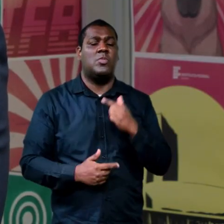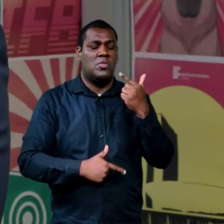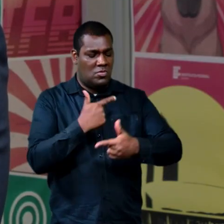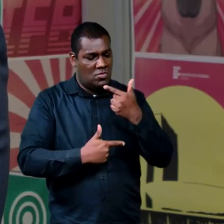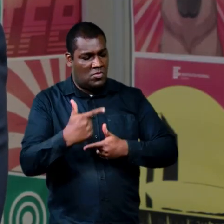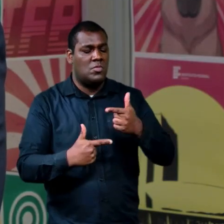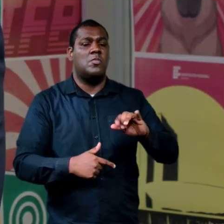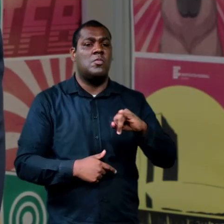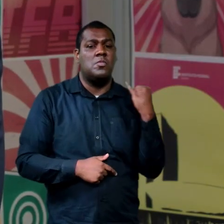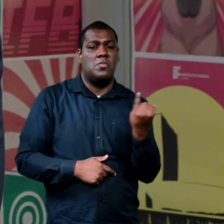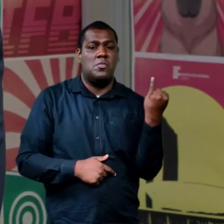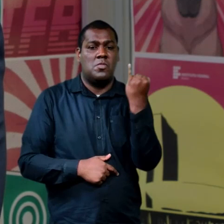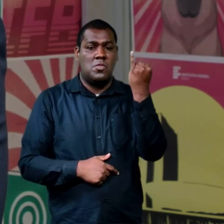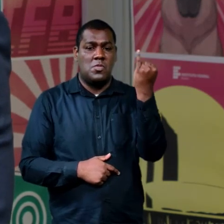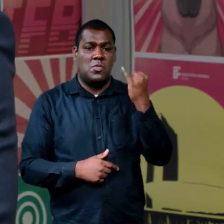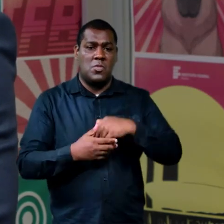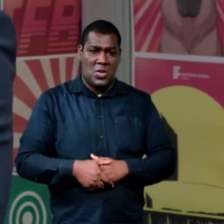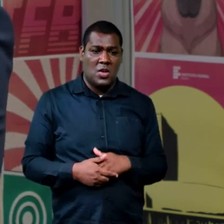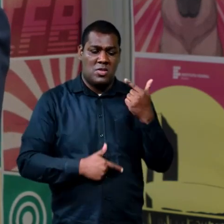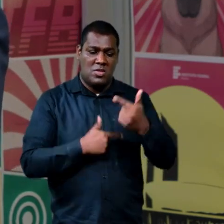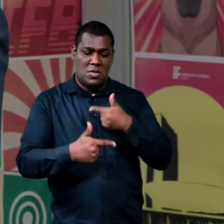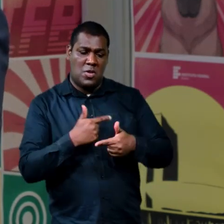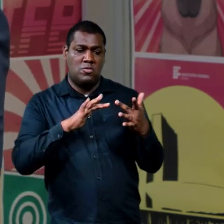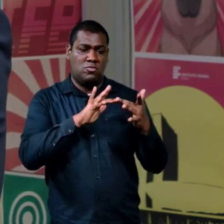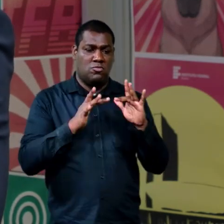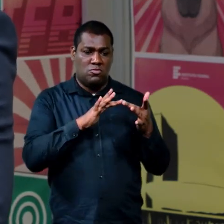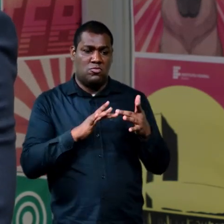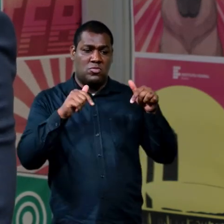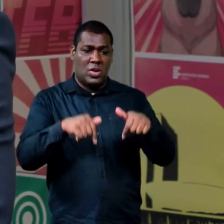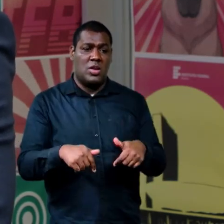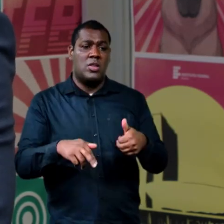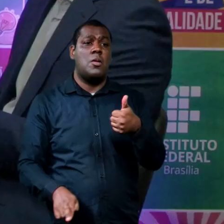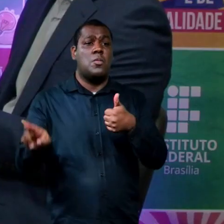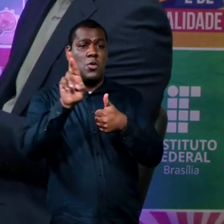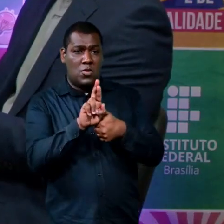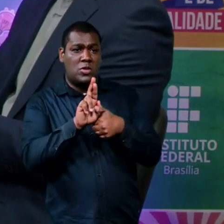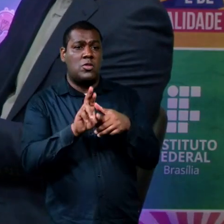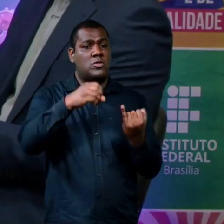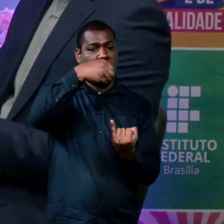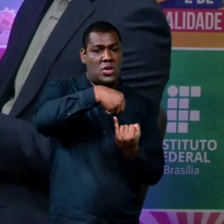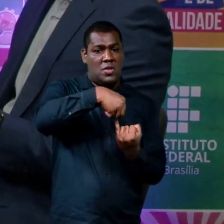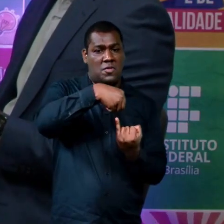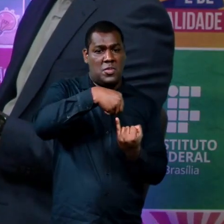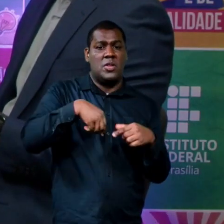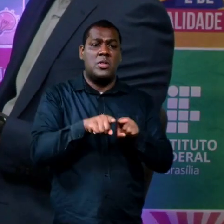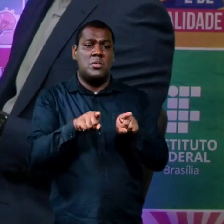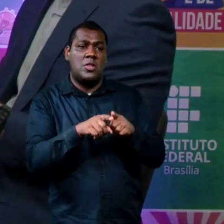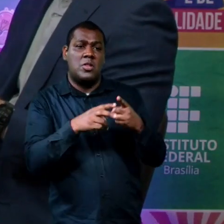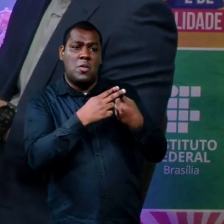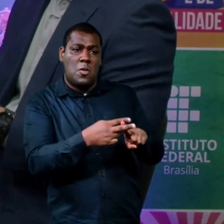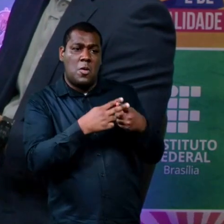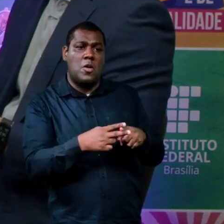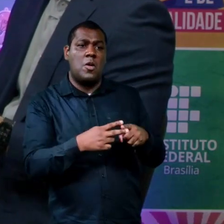trabalho feito em articulação, tanto aqui da Procuradoria, do Instituto Federal, com a Corregedoria.